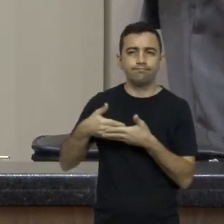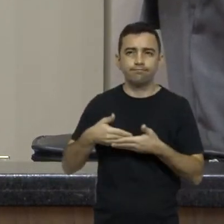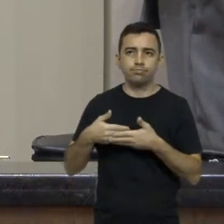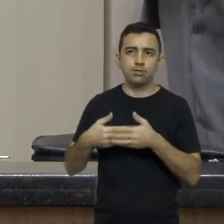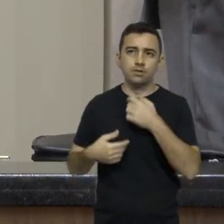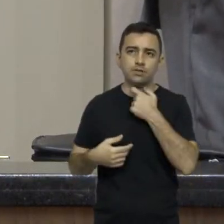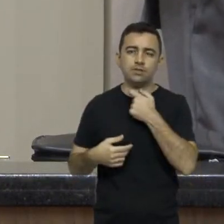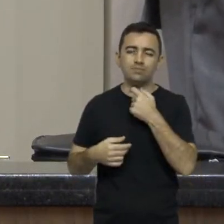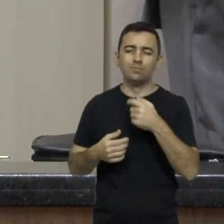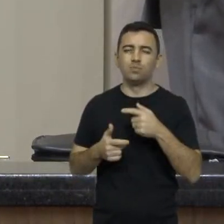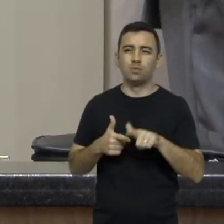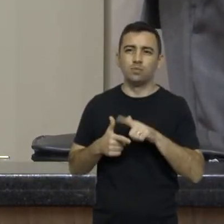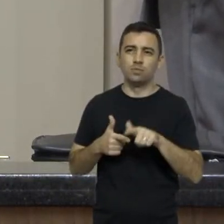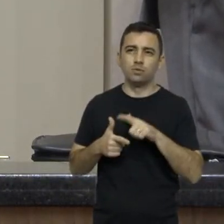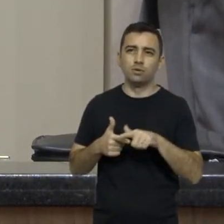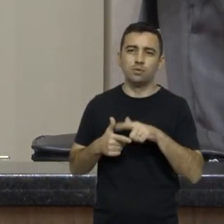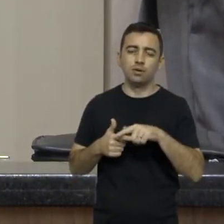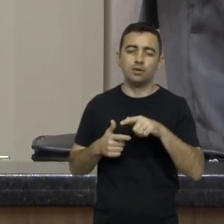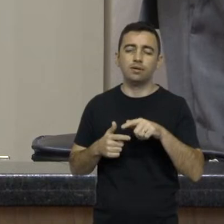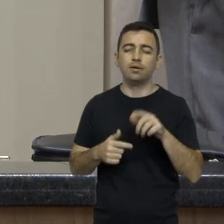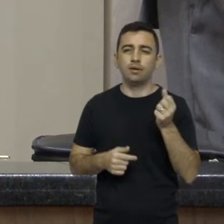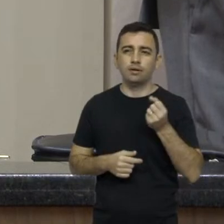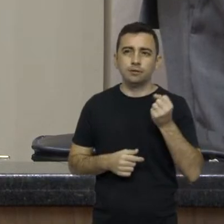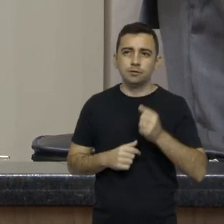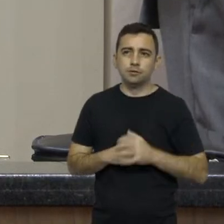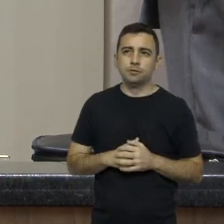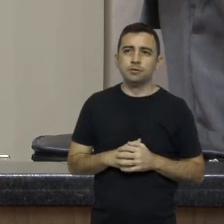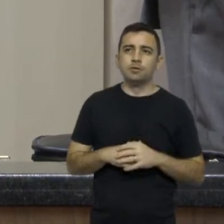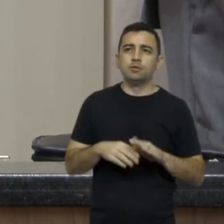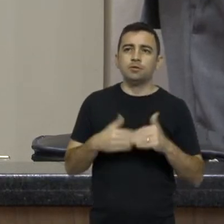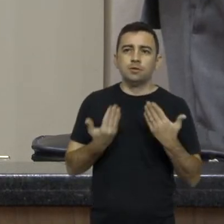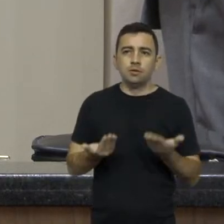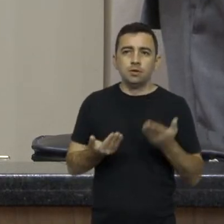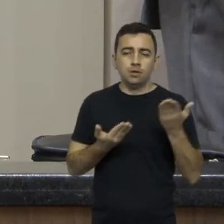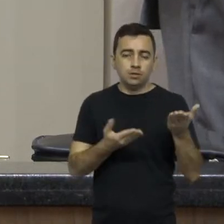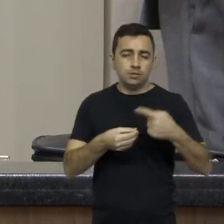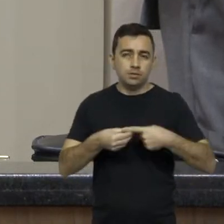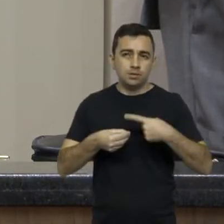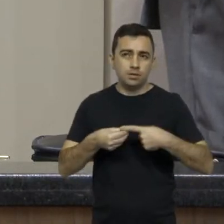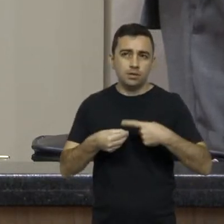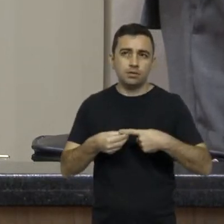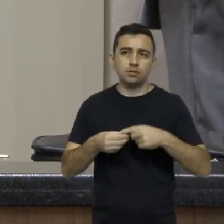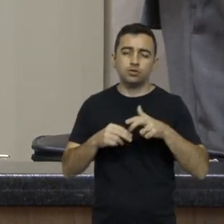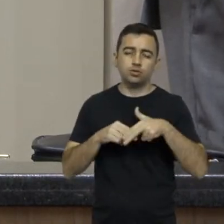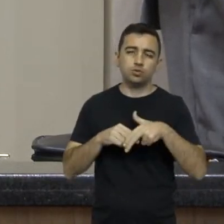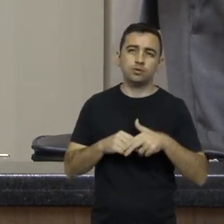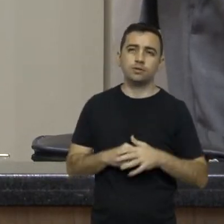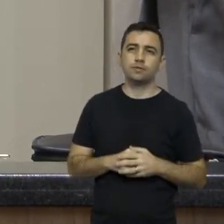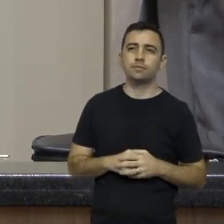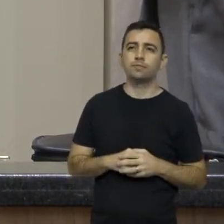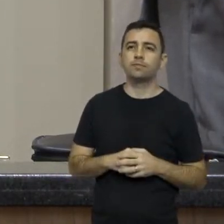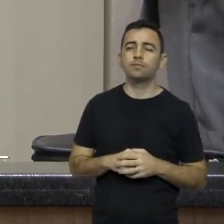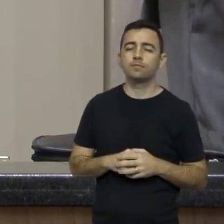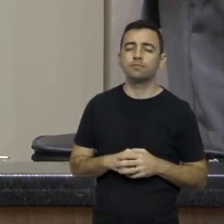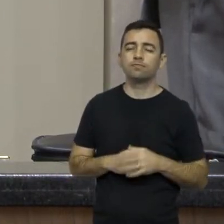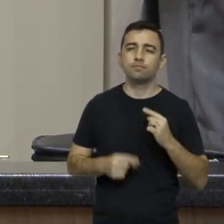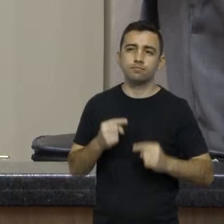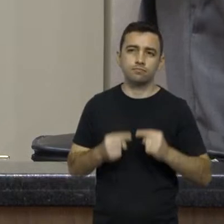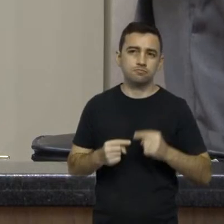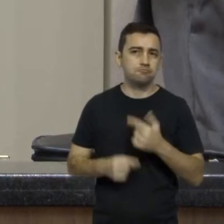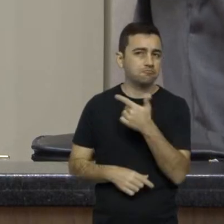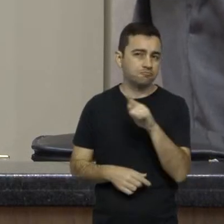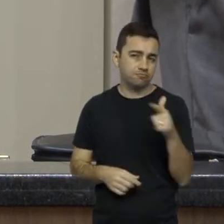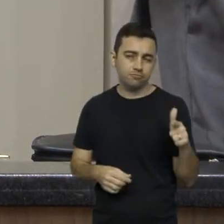engasgado com leite materno, no município de Tijucas. Em discussão, não havendo, em votação,